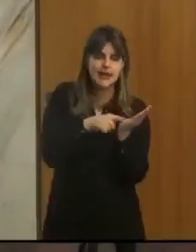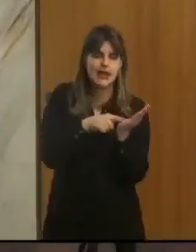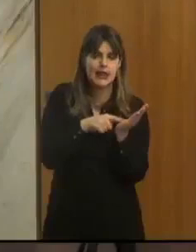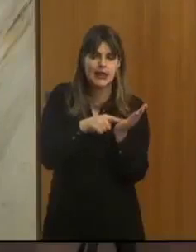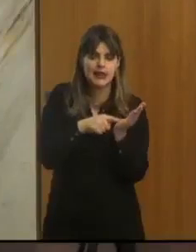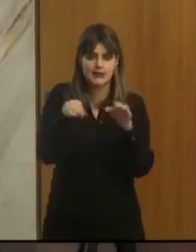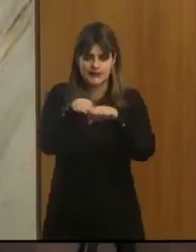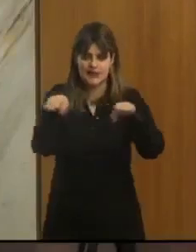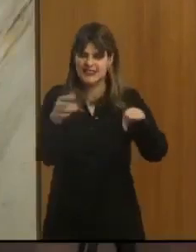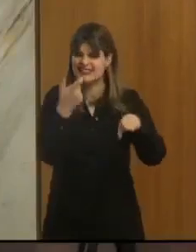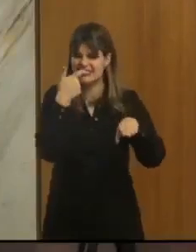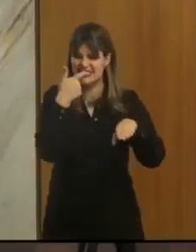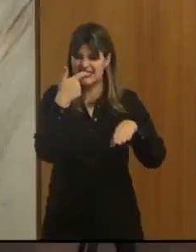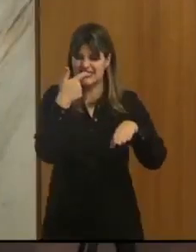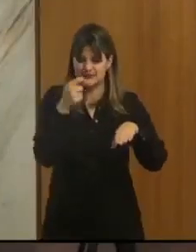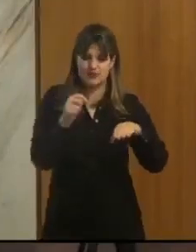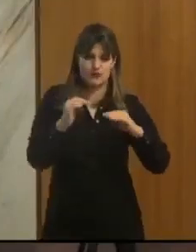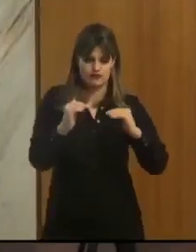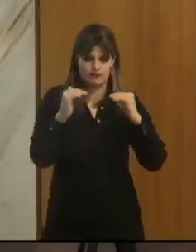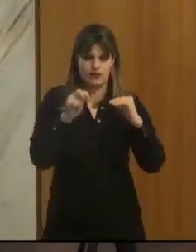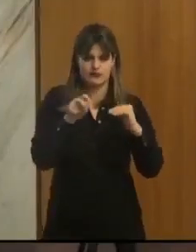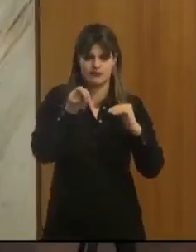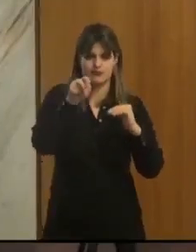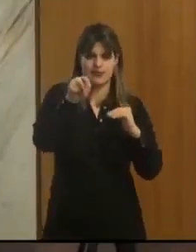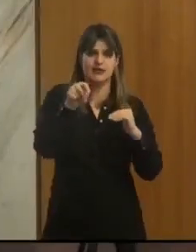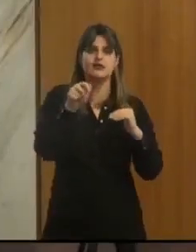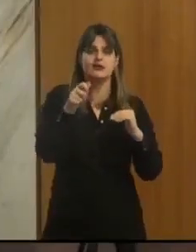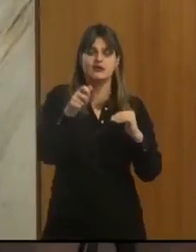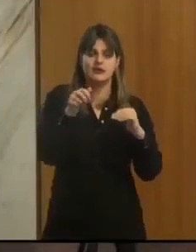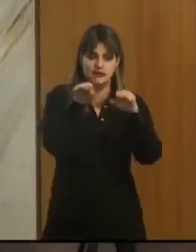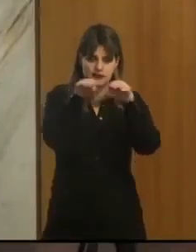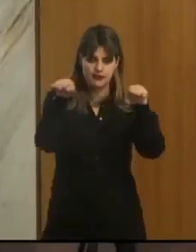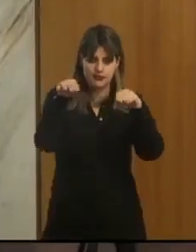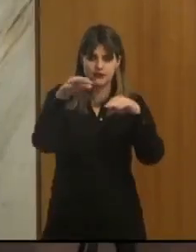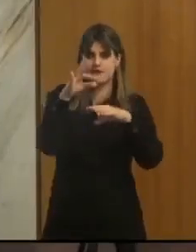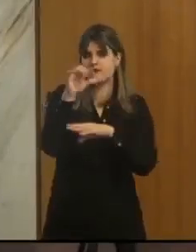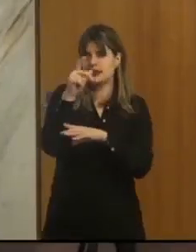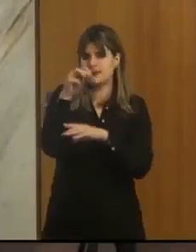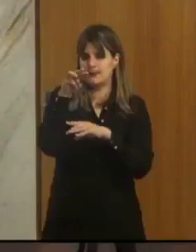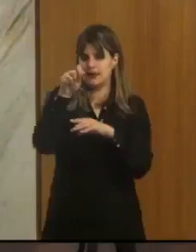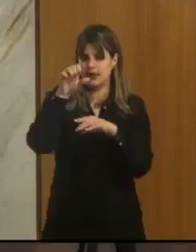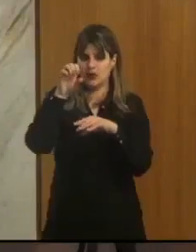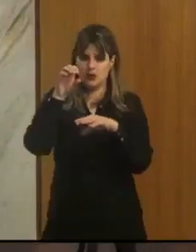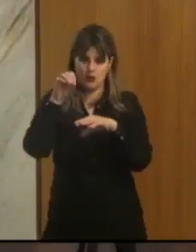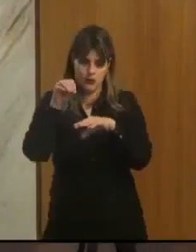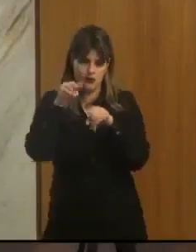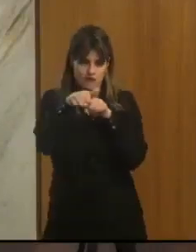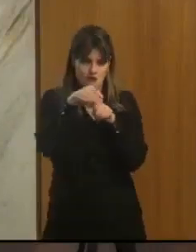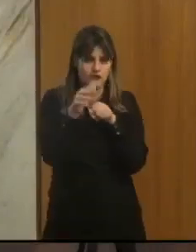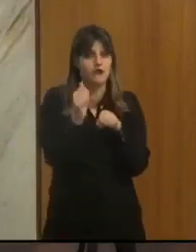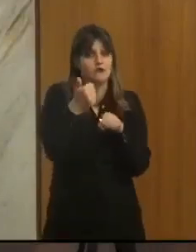altar de pedra com 5 degraus e no dito altar um retábulo de Flamengo, novo e bom, e